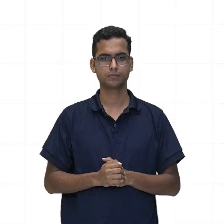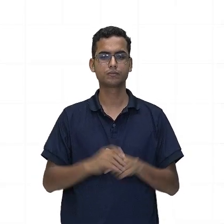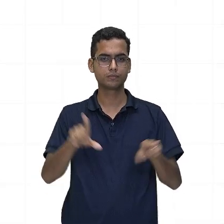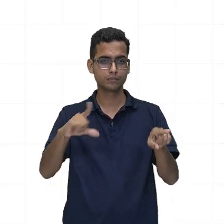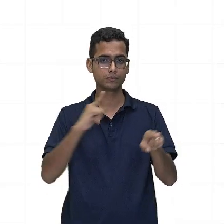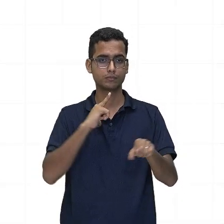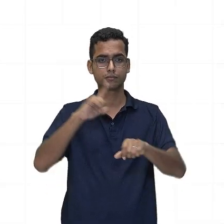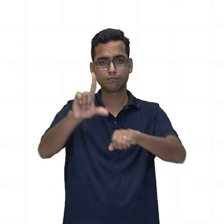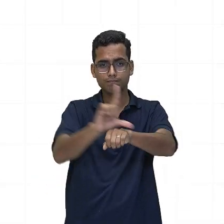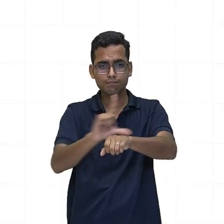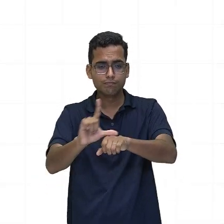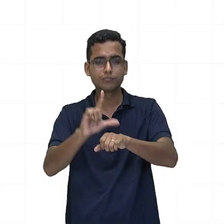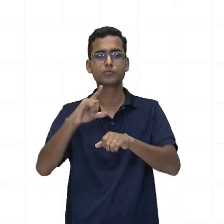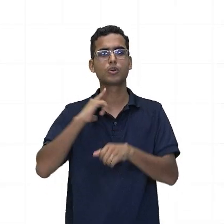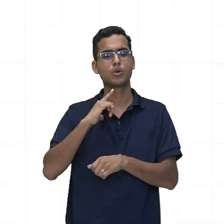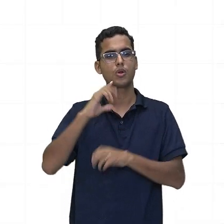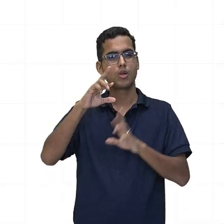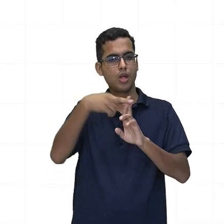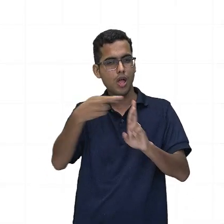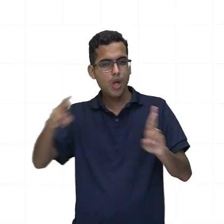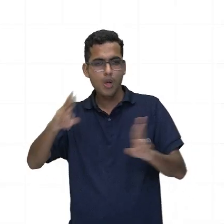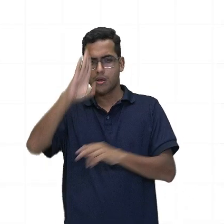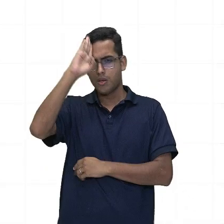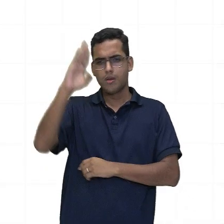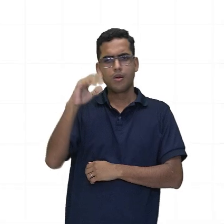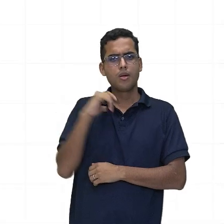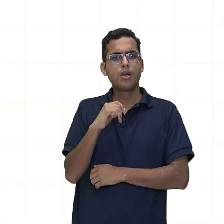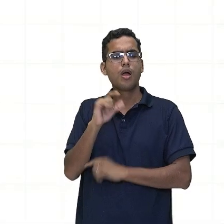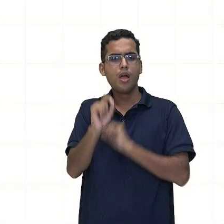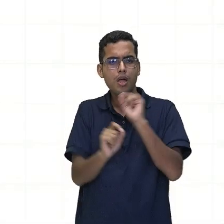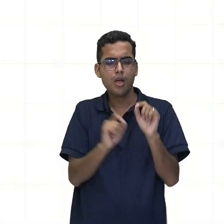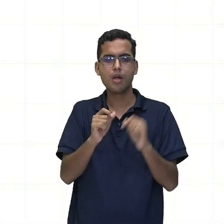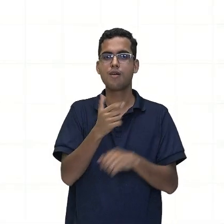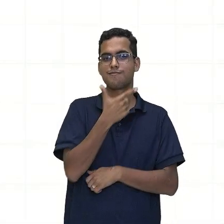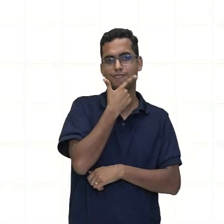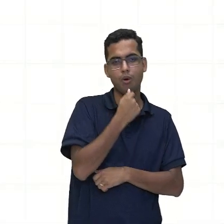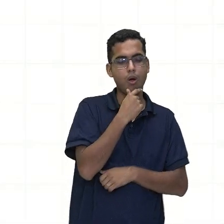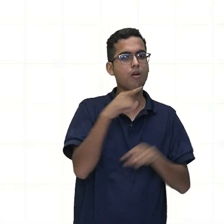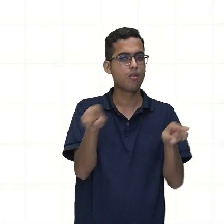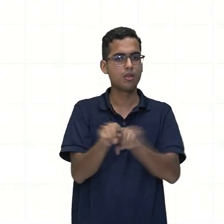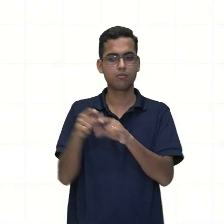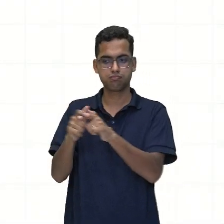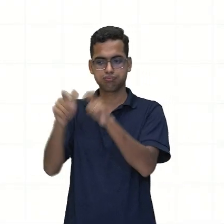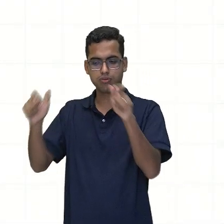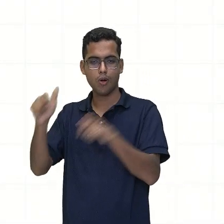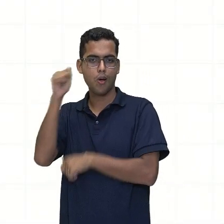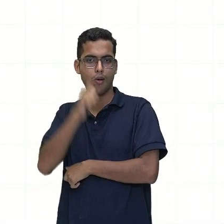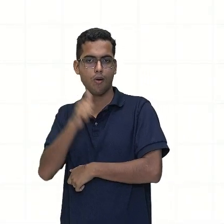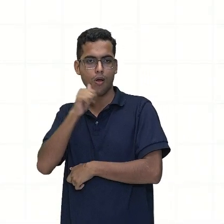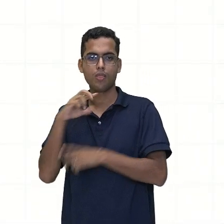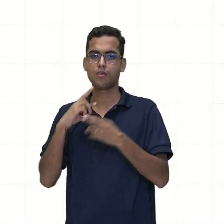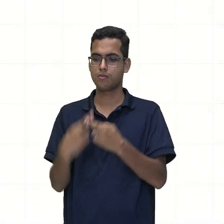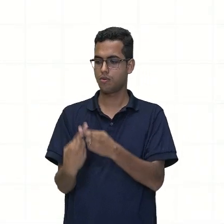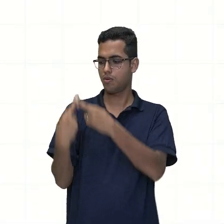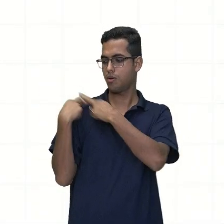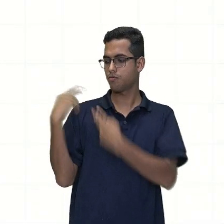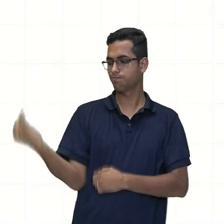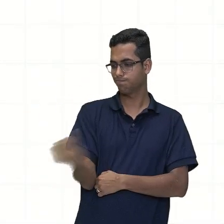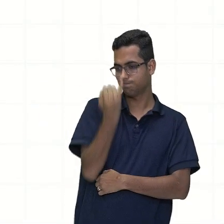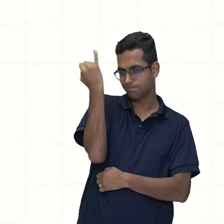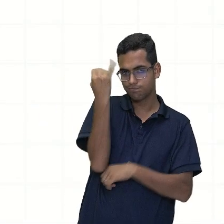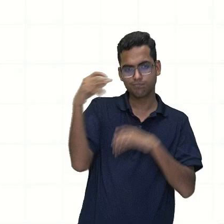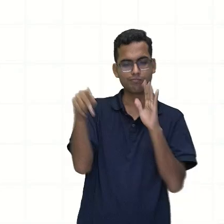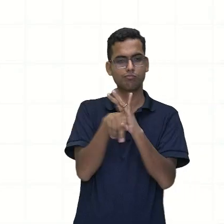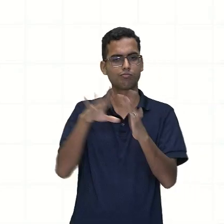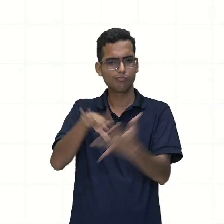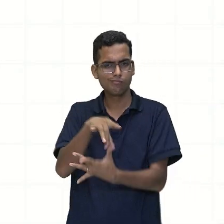seja predominantemente masculina, em muitas tradições, mulheres têm desempenhado papéis importantes como líderes espirituais.